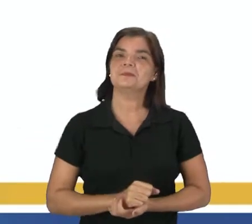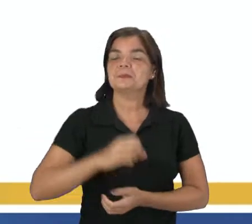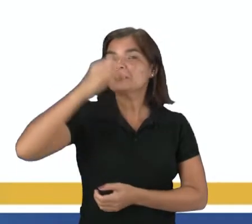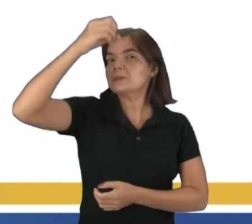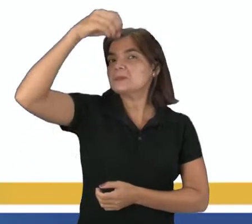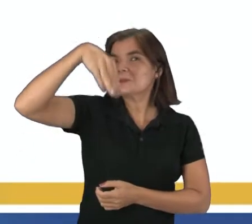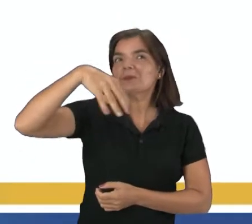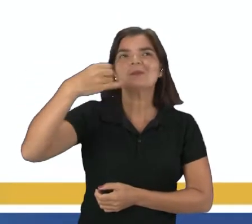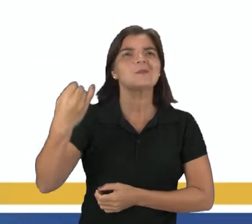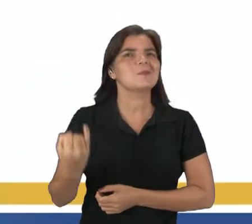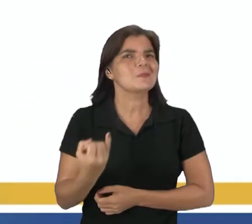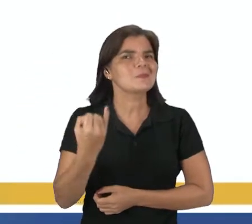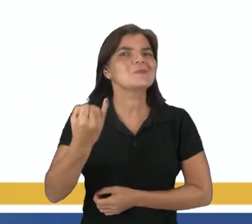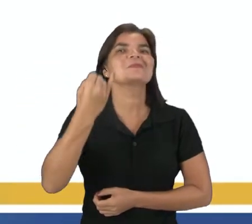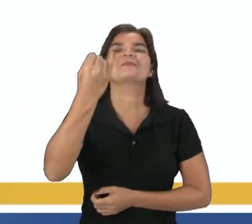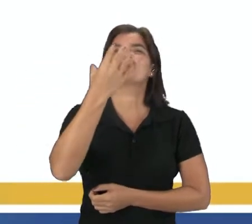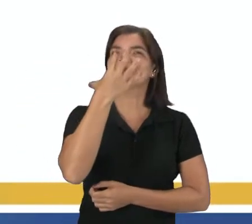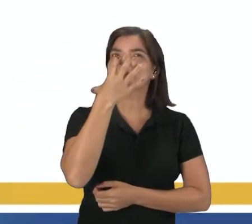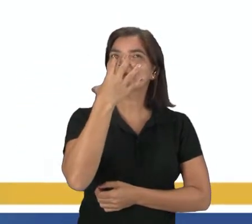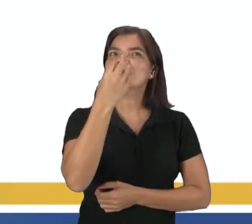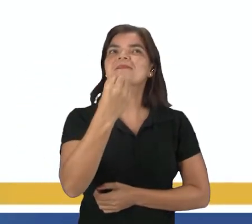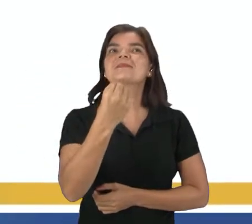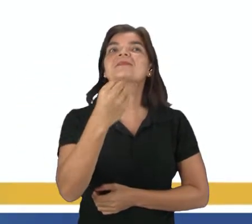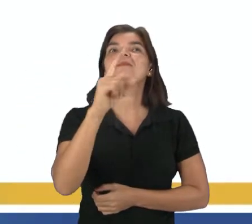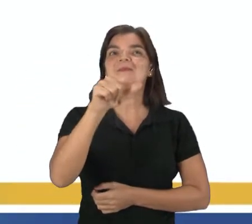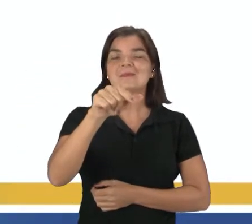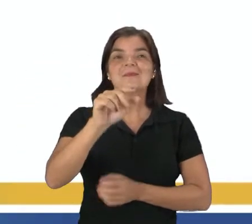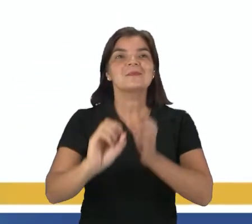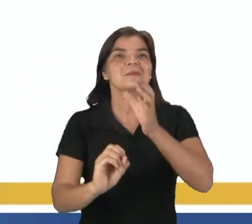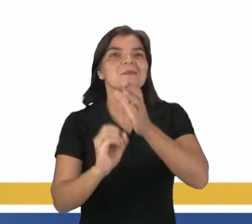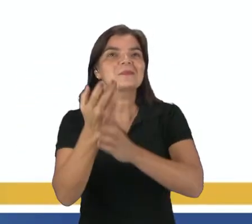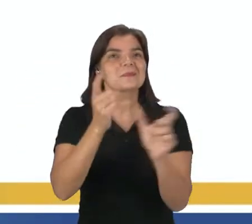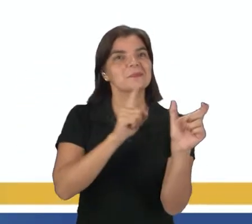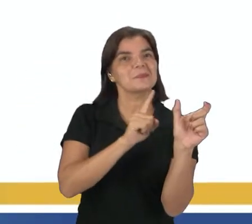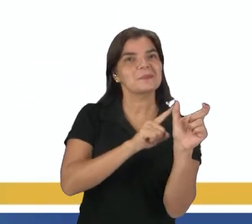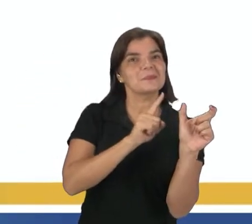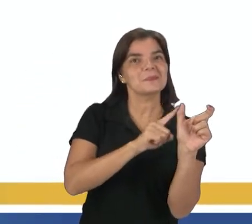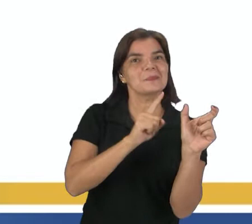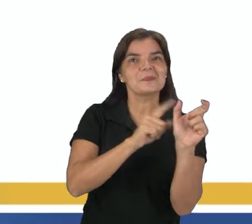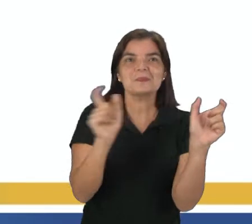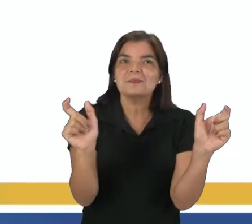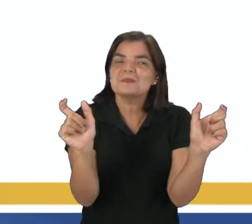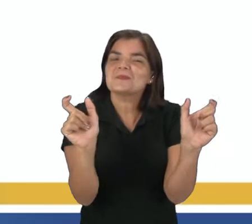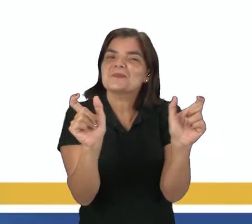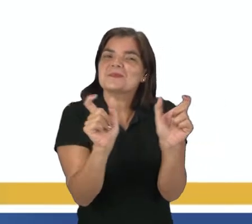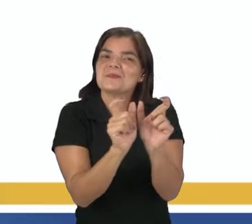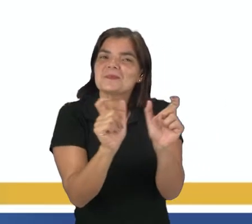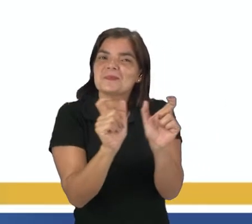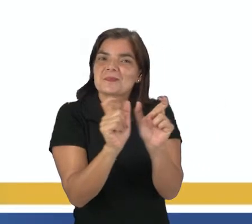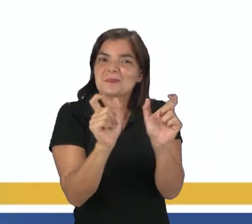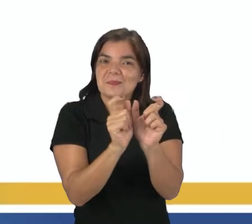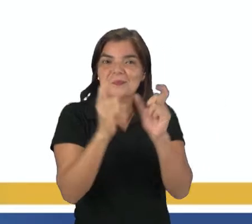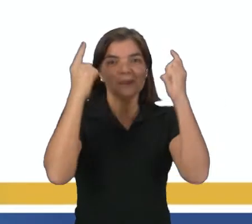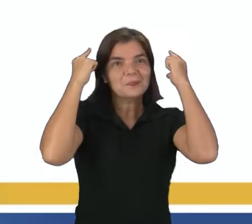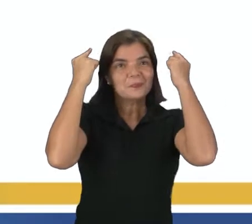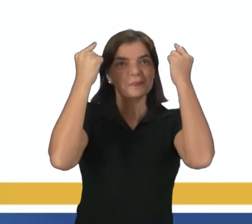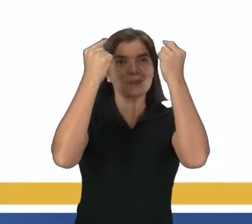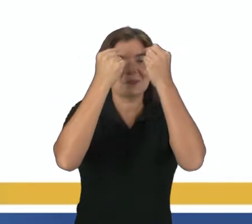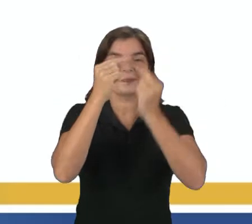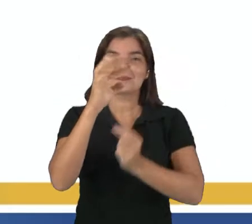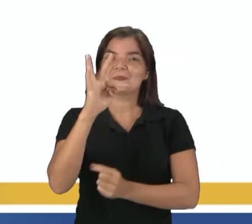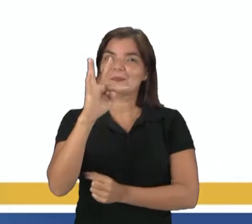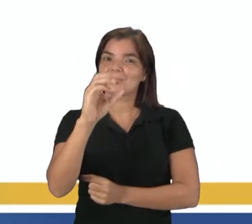A luz é tão importante para a fotografia que a origem da palavra é uma junção dos termos